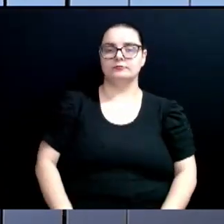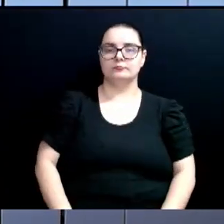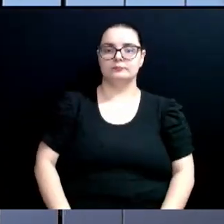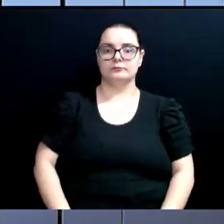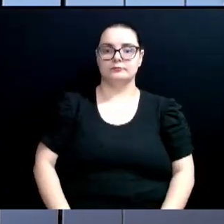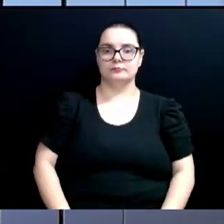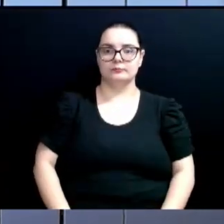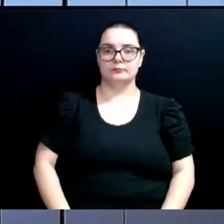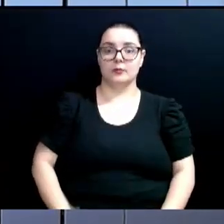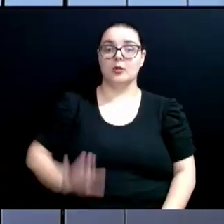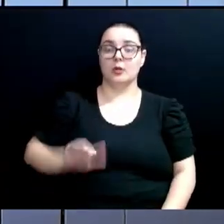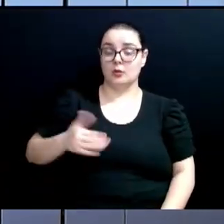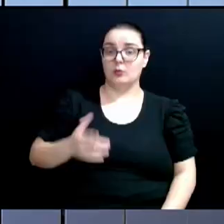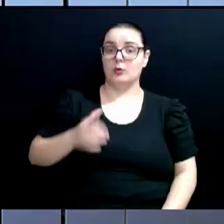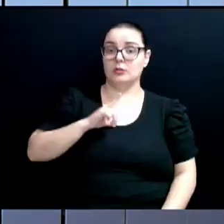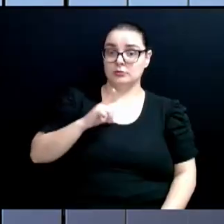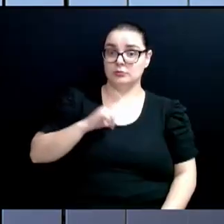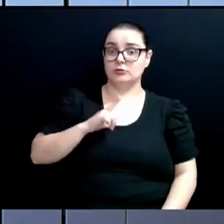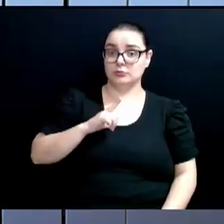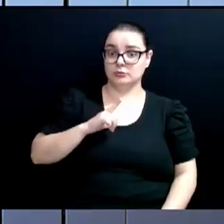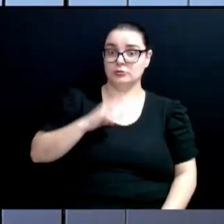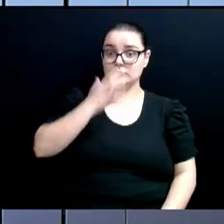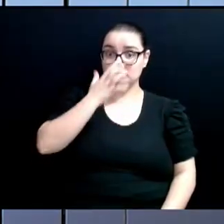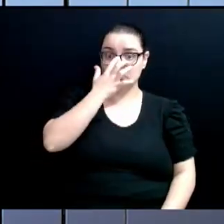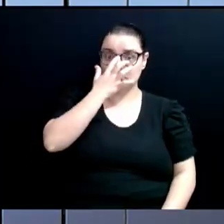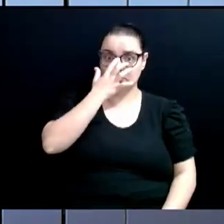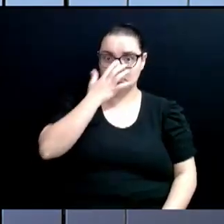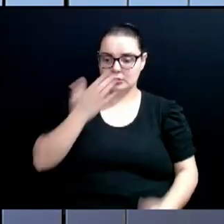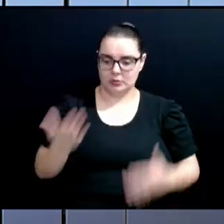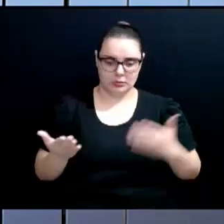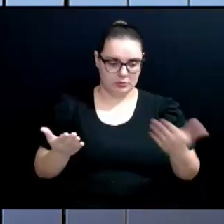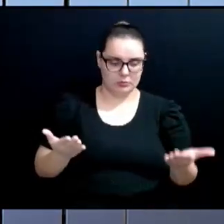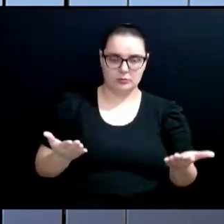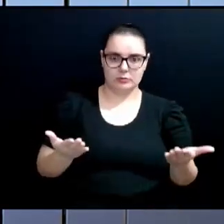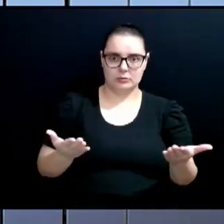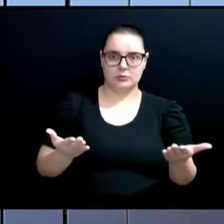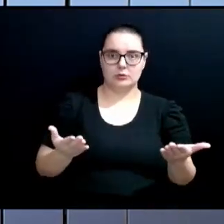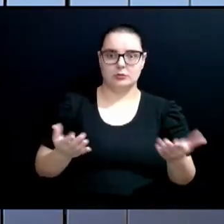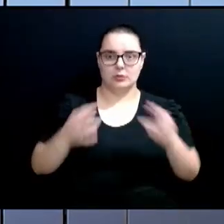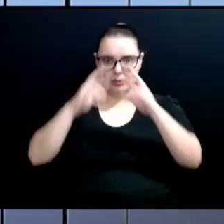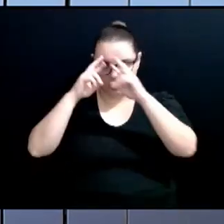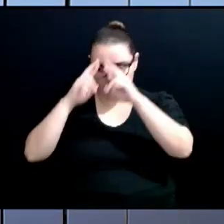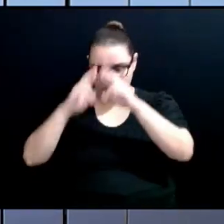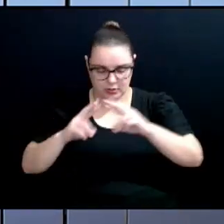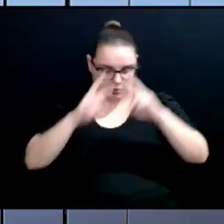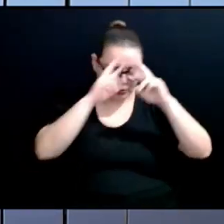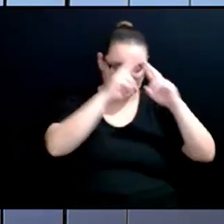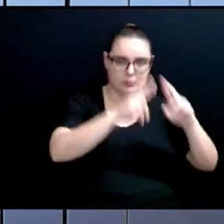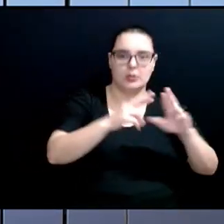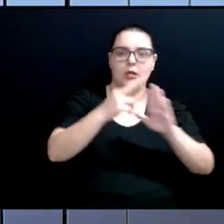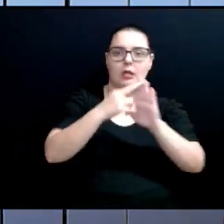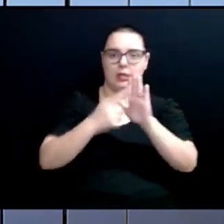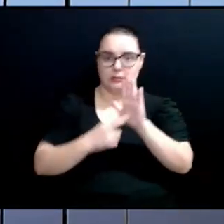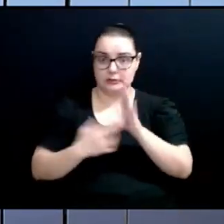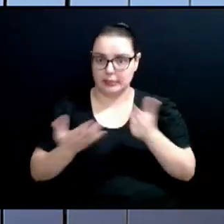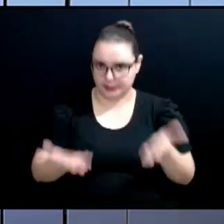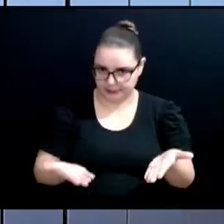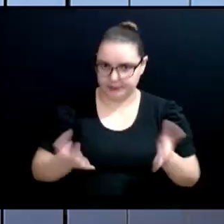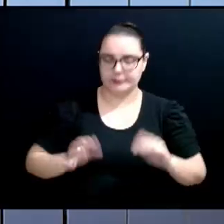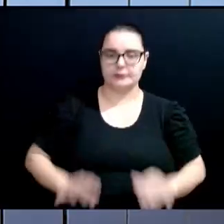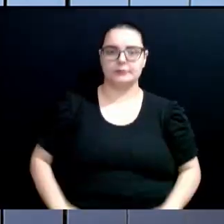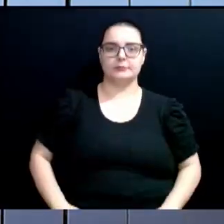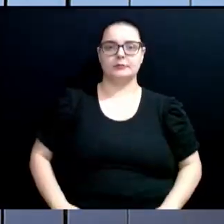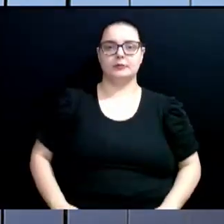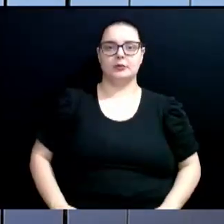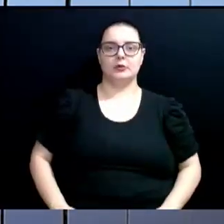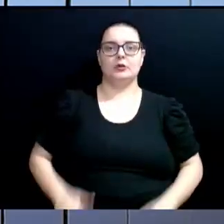Quando a gente tinha, quando ambos os lados respeitavam as regras do jogo, né, ou estavam de acordo com as